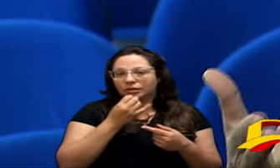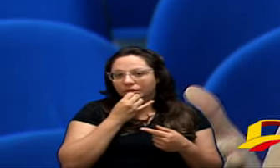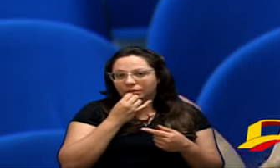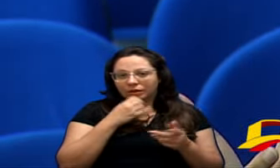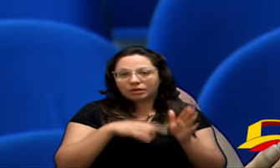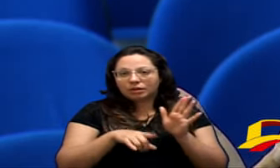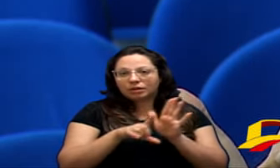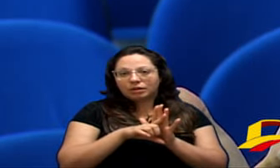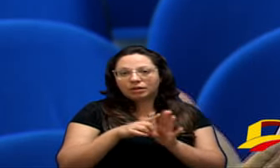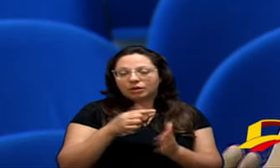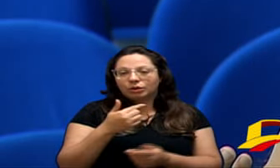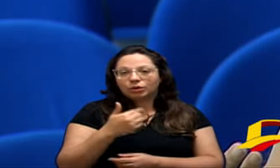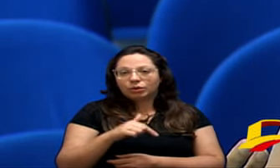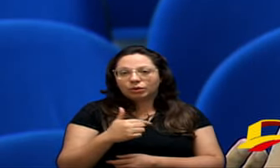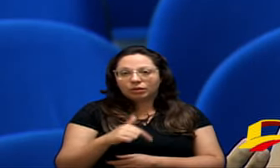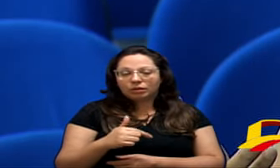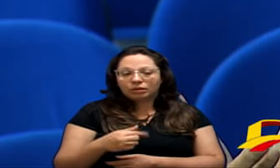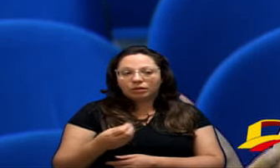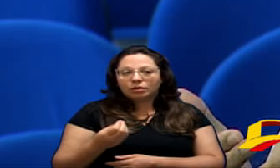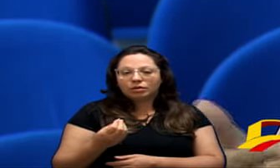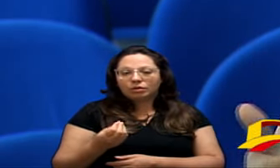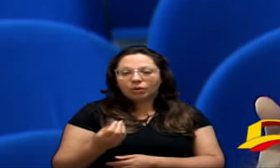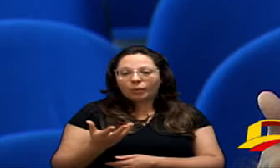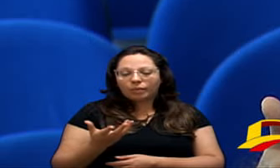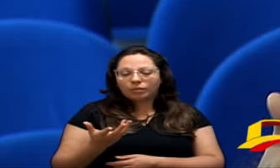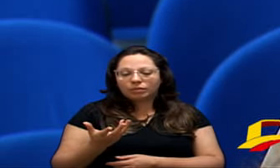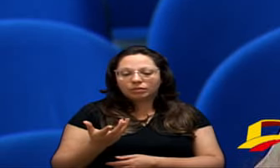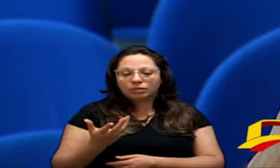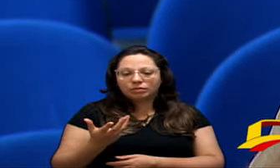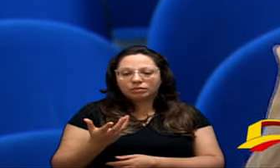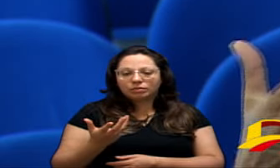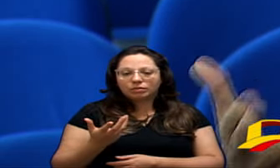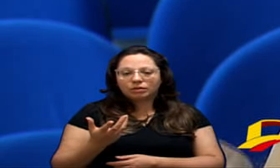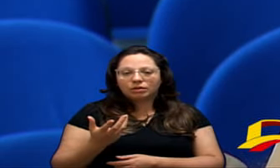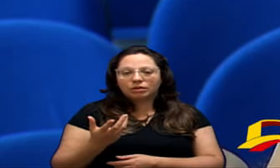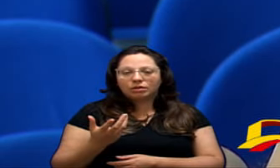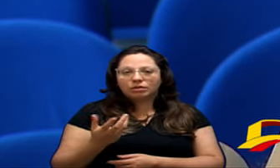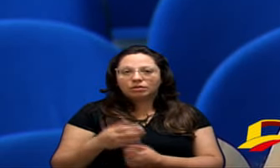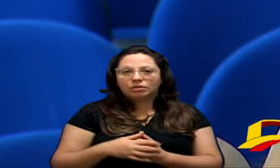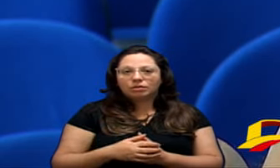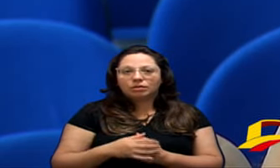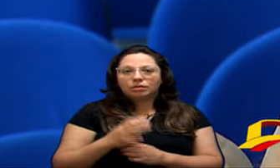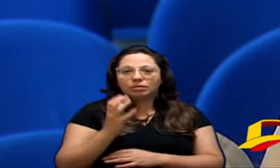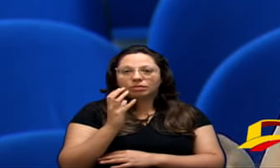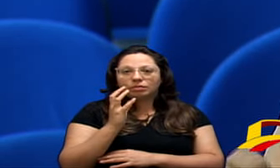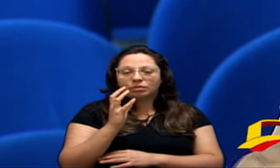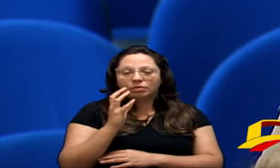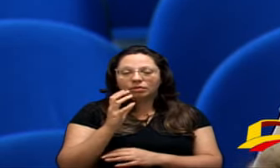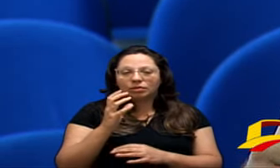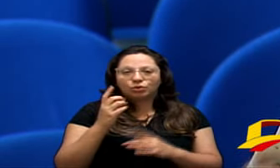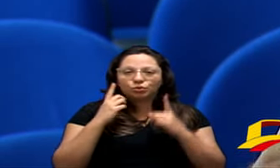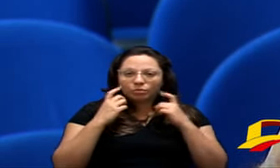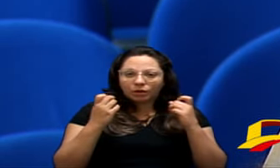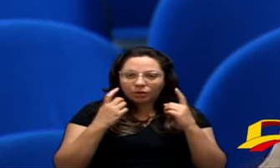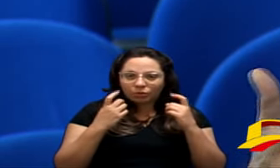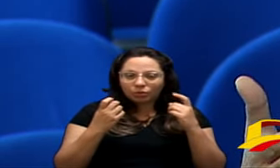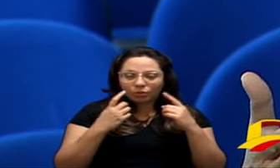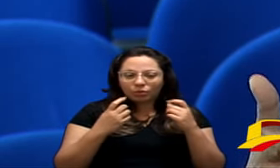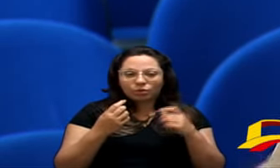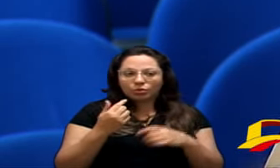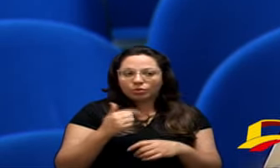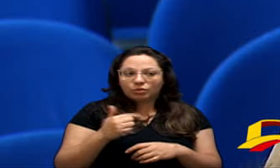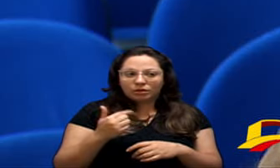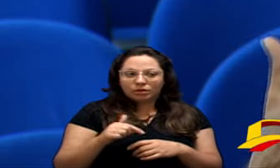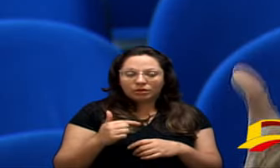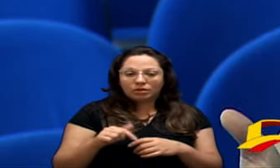que dê Amparo como não há legislação que dê Amparo a poluição ambiental sonora não há legislação que dê Amparo